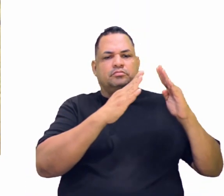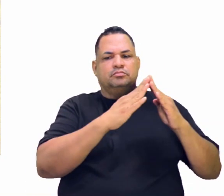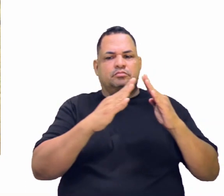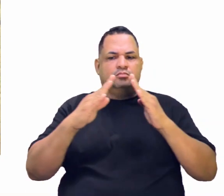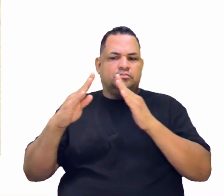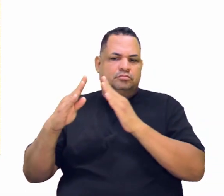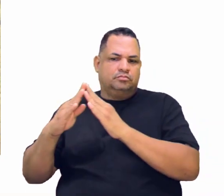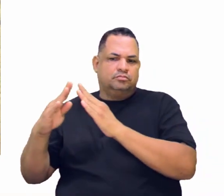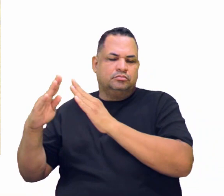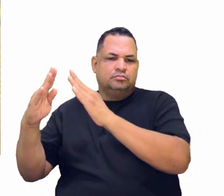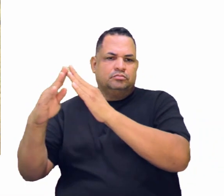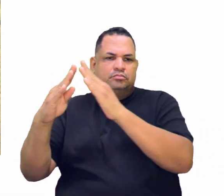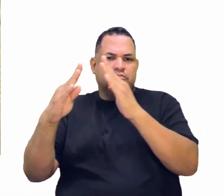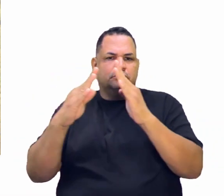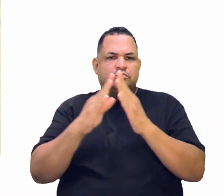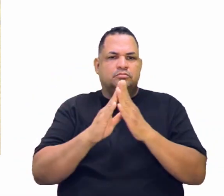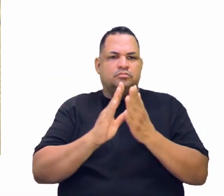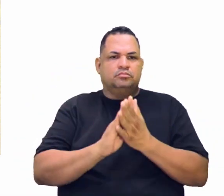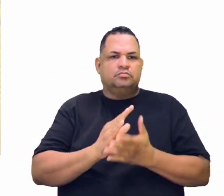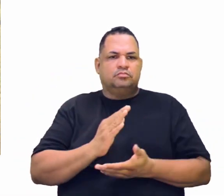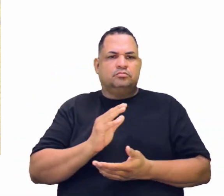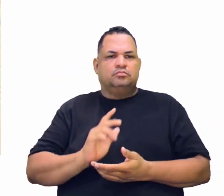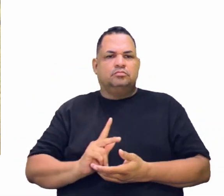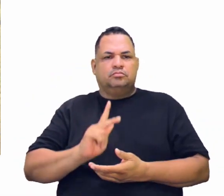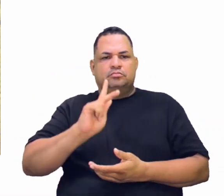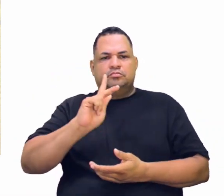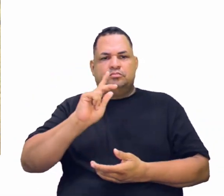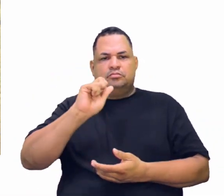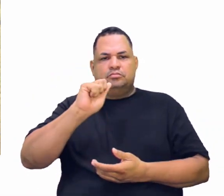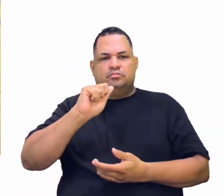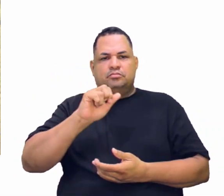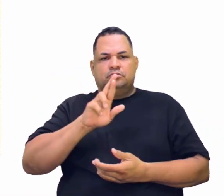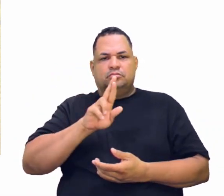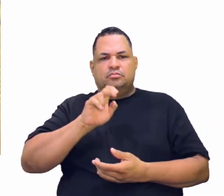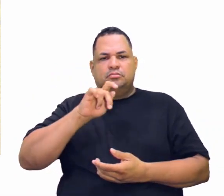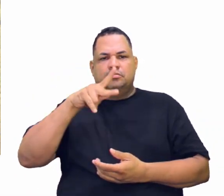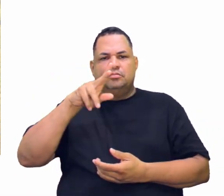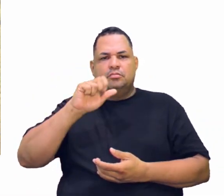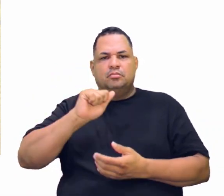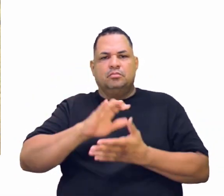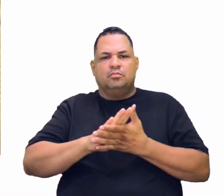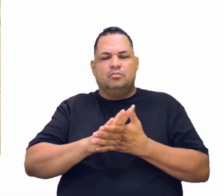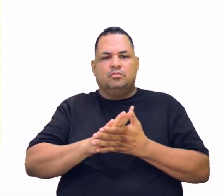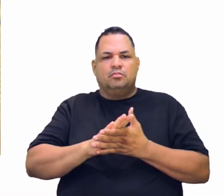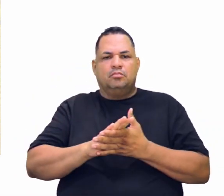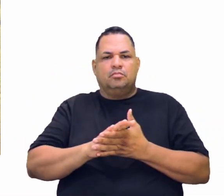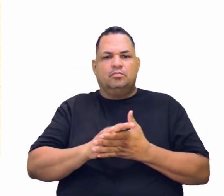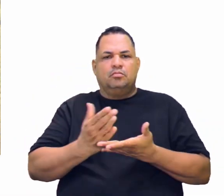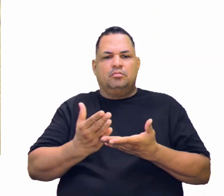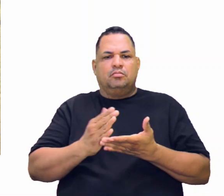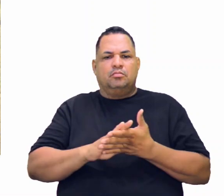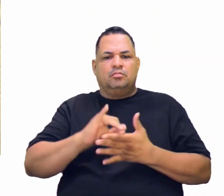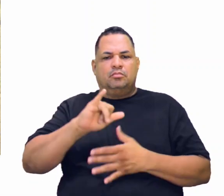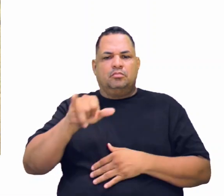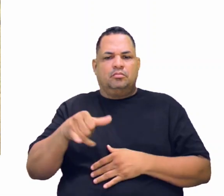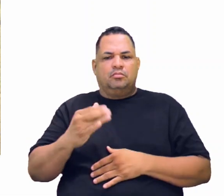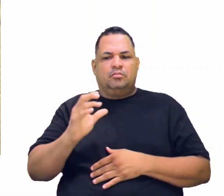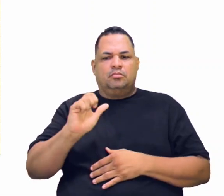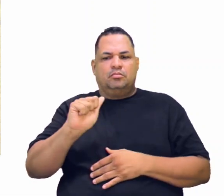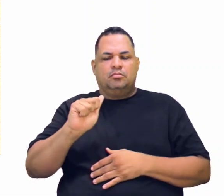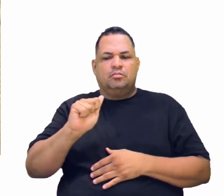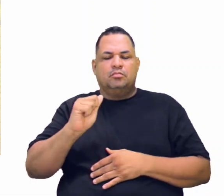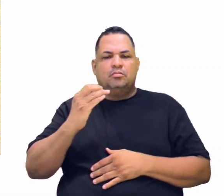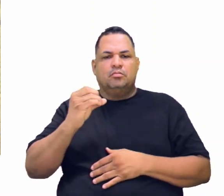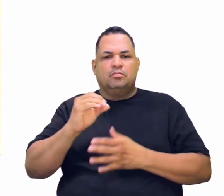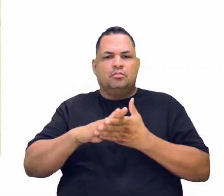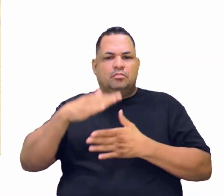Paraná. Quando você vai chegando em Jaci, você pega o lado esquerdo, a 90 km, você encontra